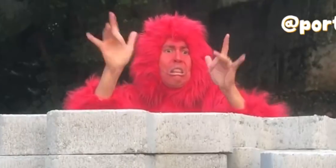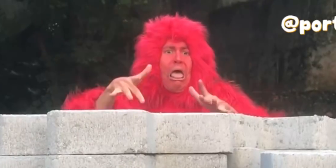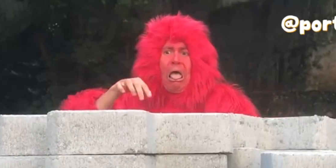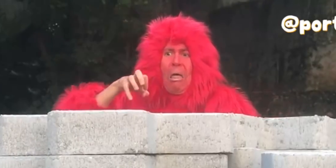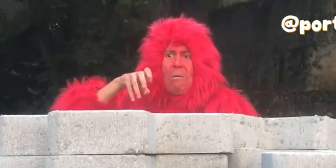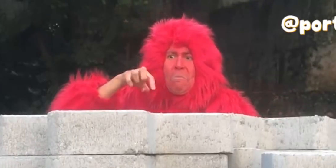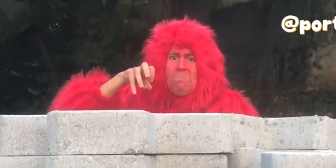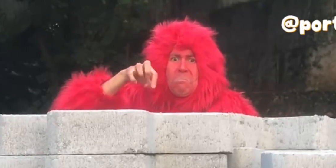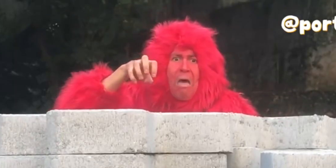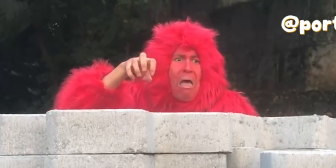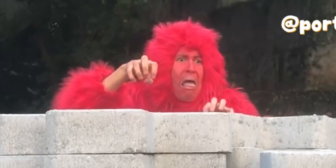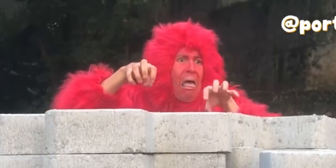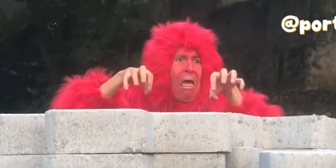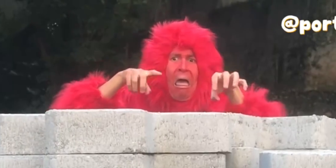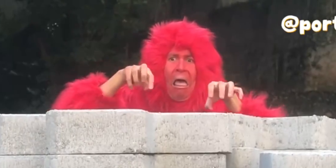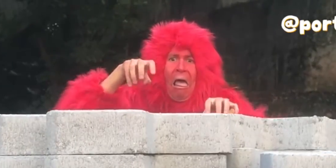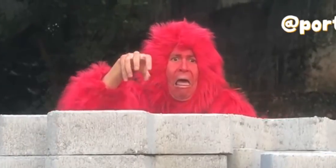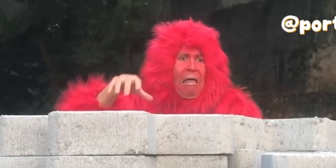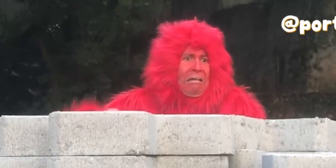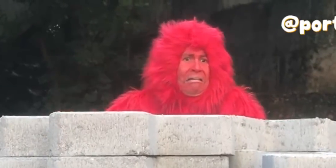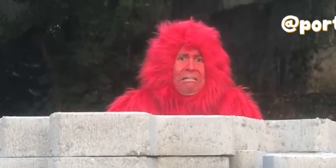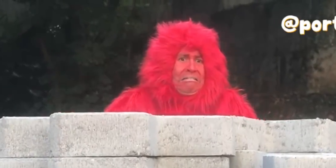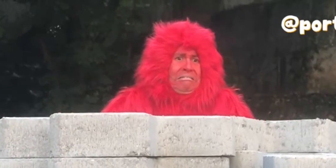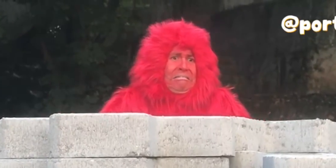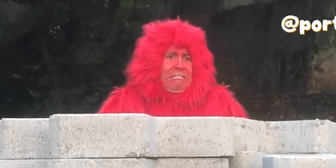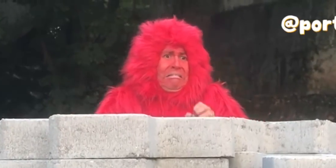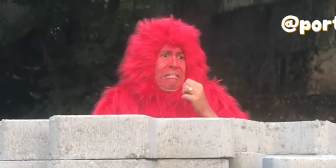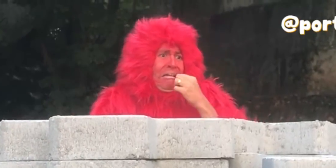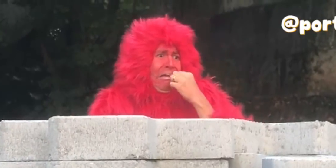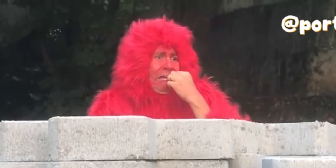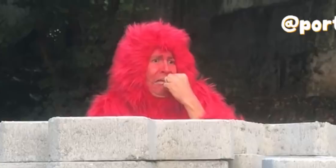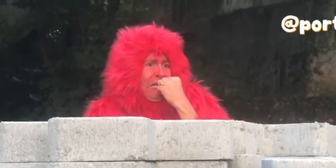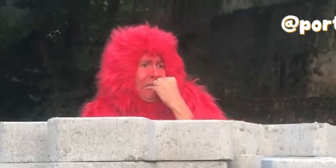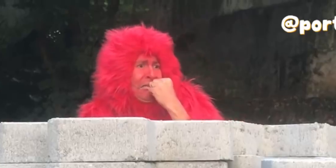Imagine se aqui tiver aranhas.